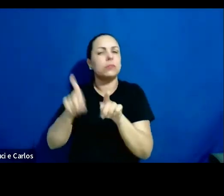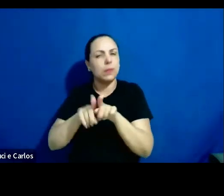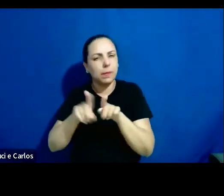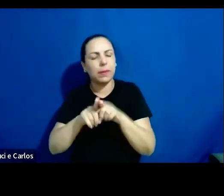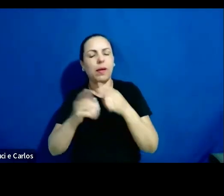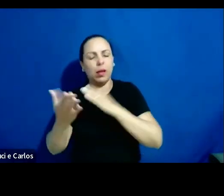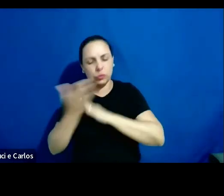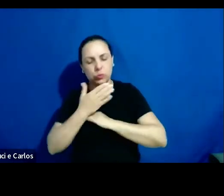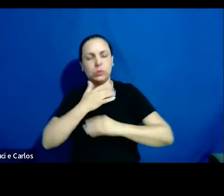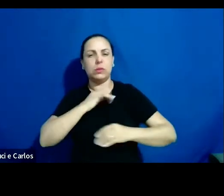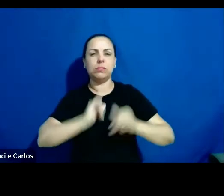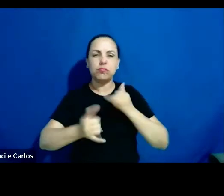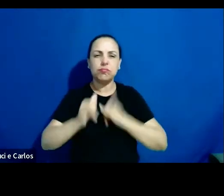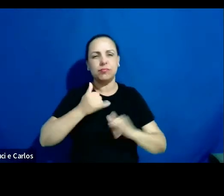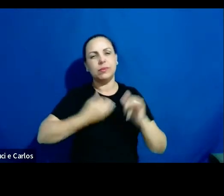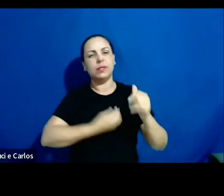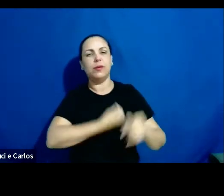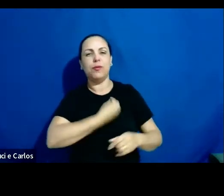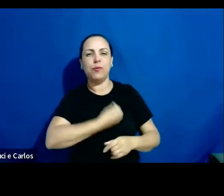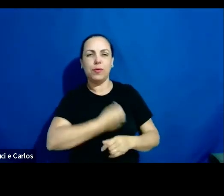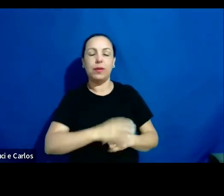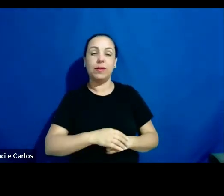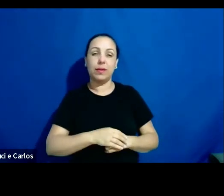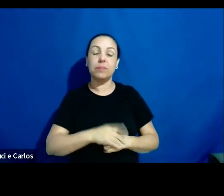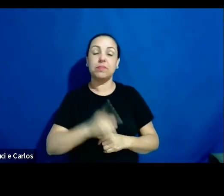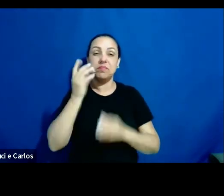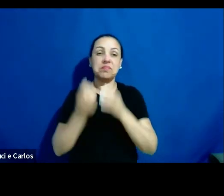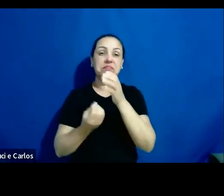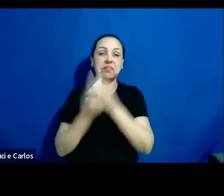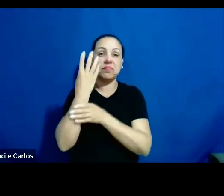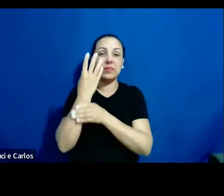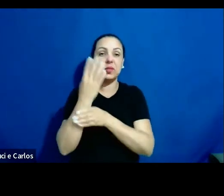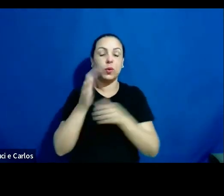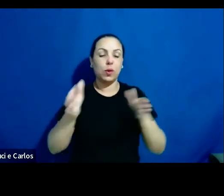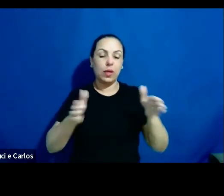sobreviver por 120 anos.